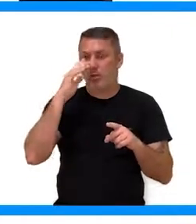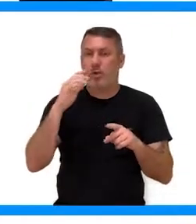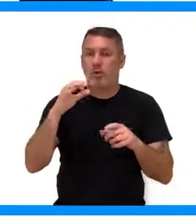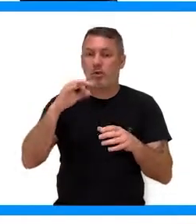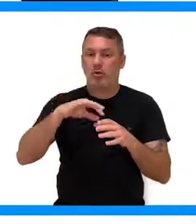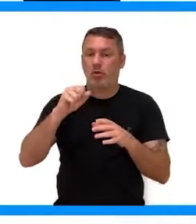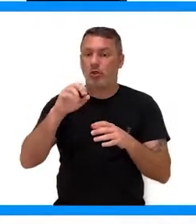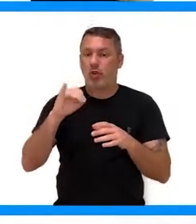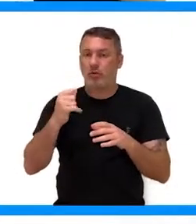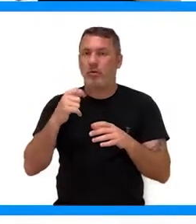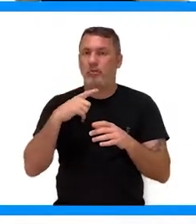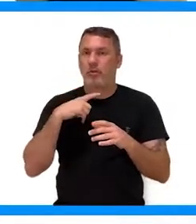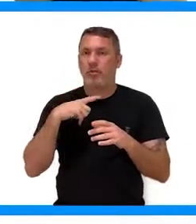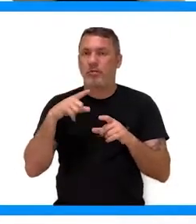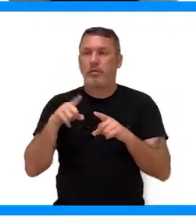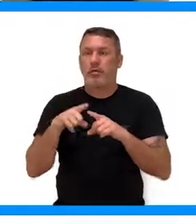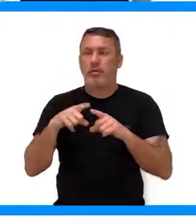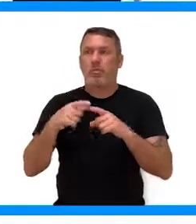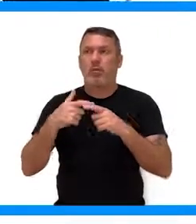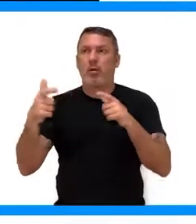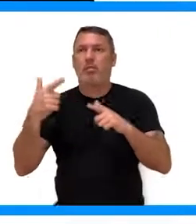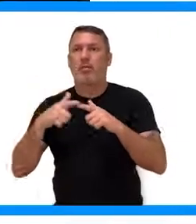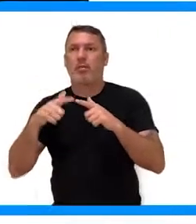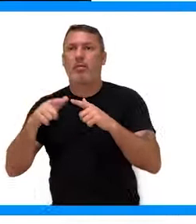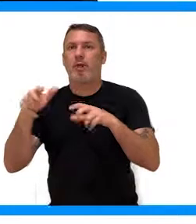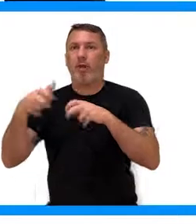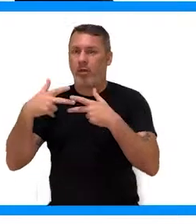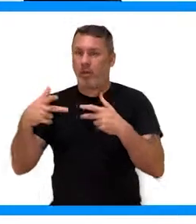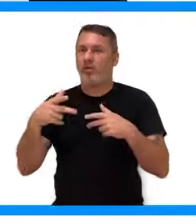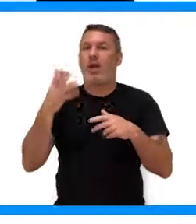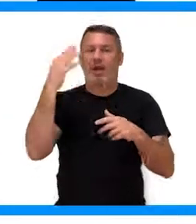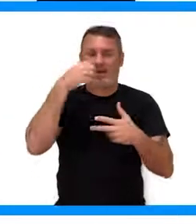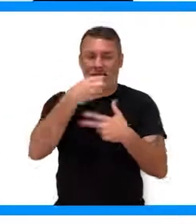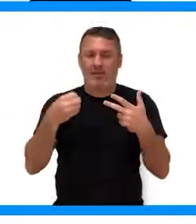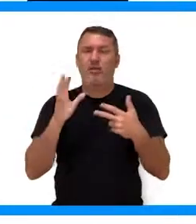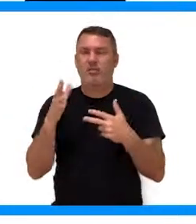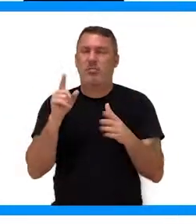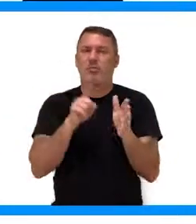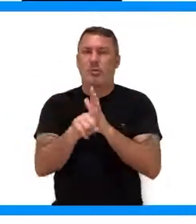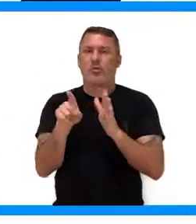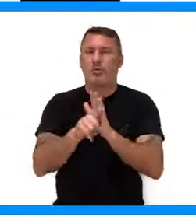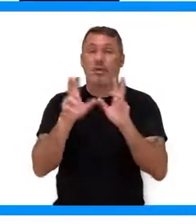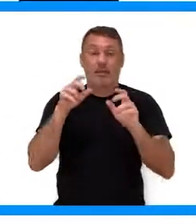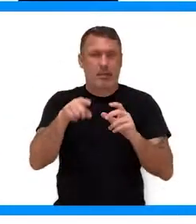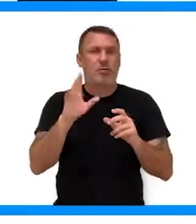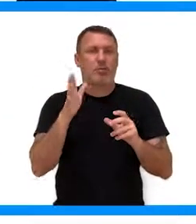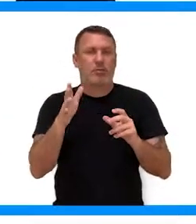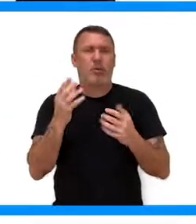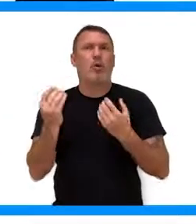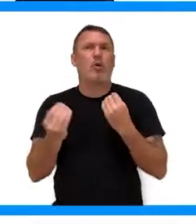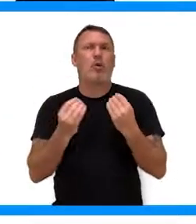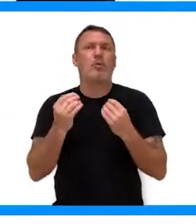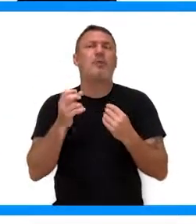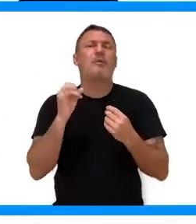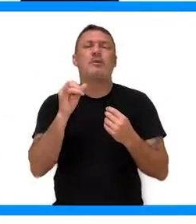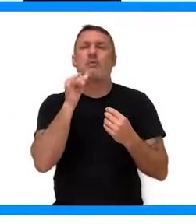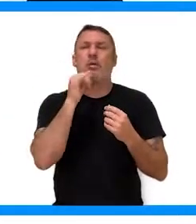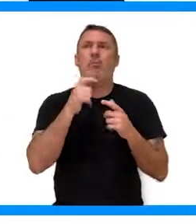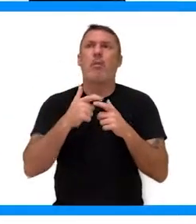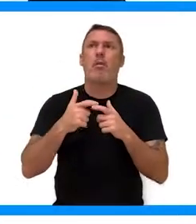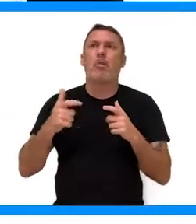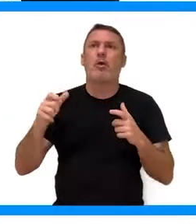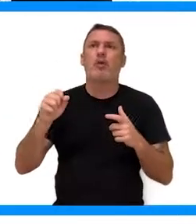fronteira agrícola da soja. O Exame Nacional do Ensino Médio já cobrou algumas questões, tá, com essa temática, né,